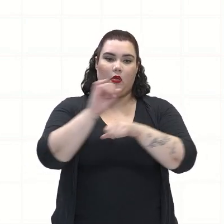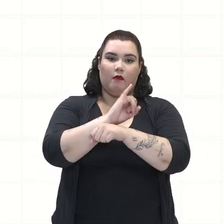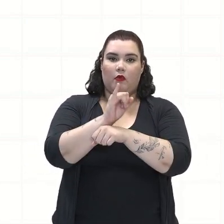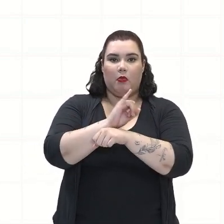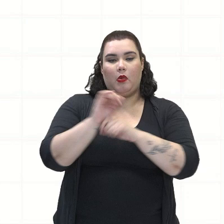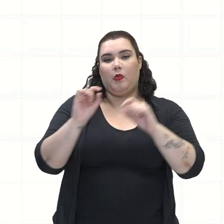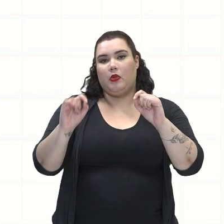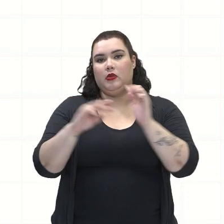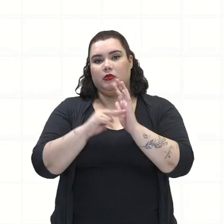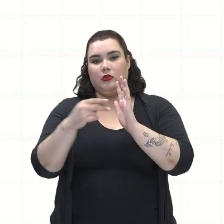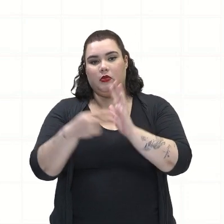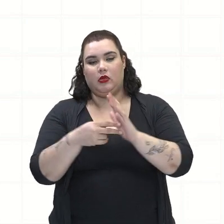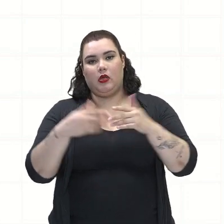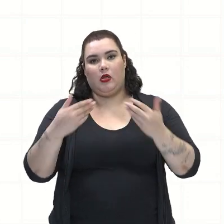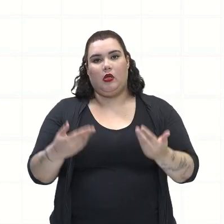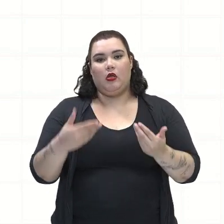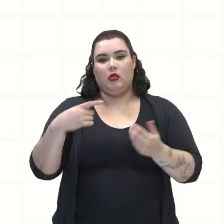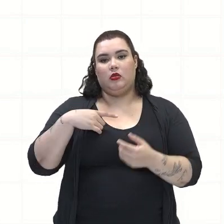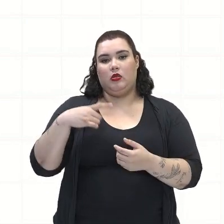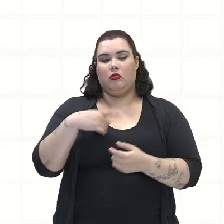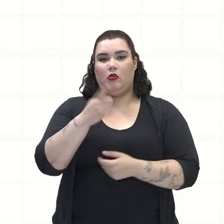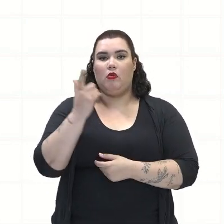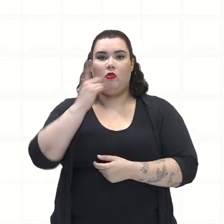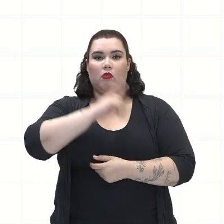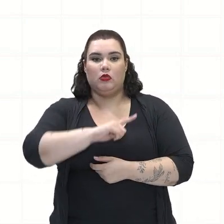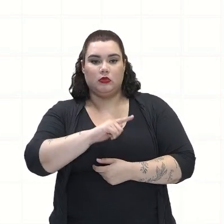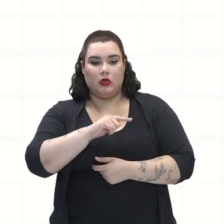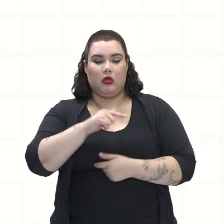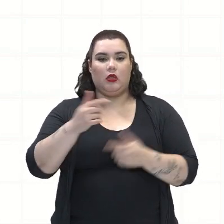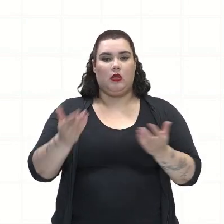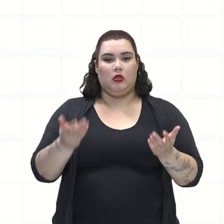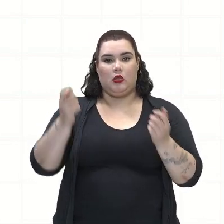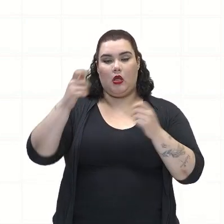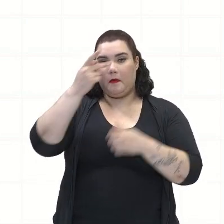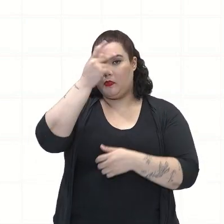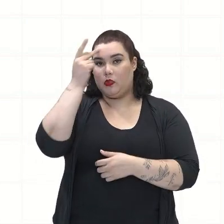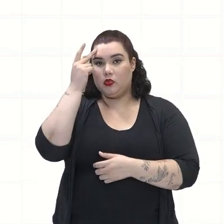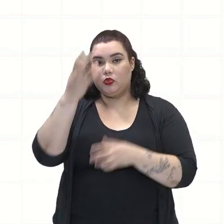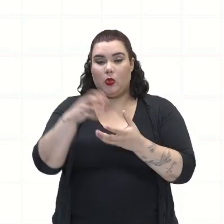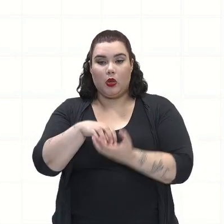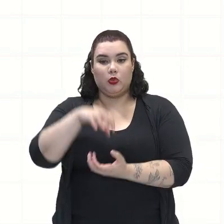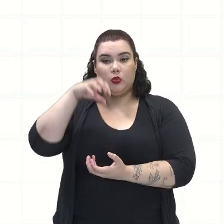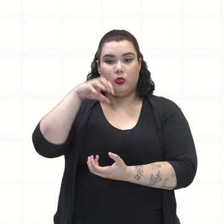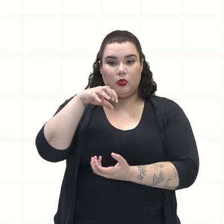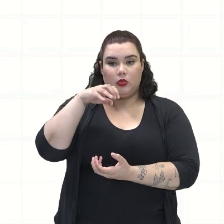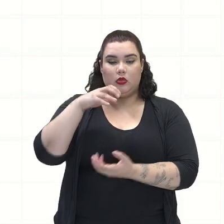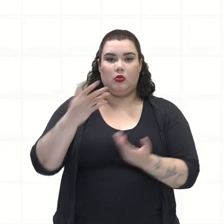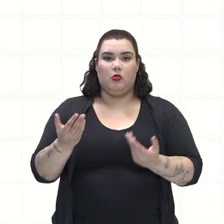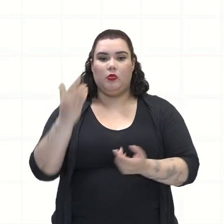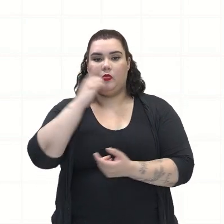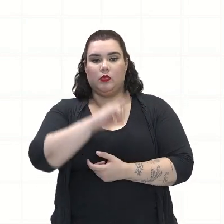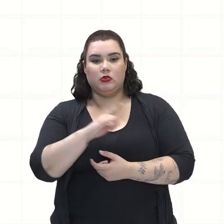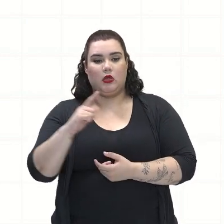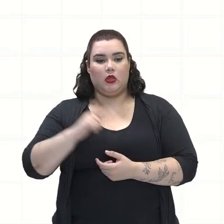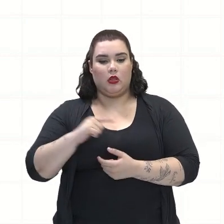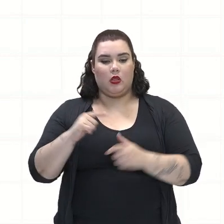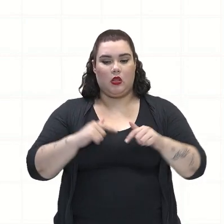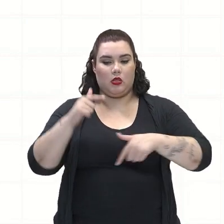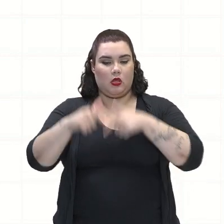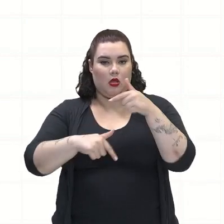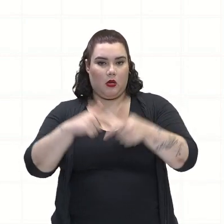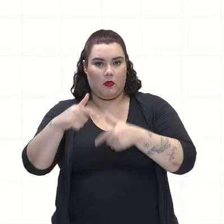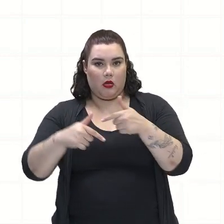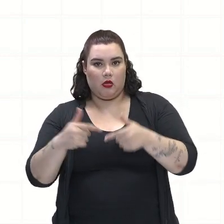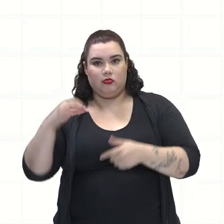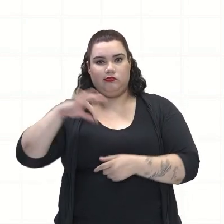quê, pessoal? É quando você consegue fazer, é quando um adulto, né, consegue fazer uma atividade que está gerando